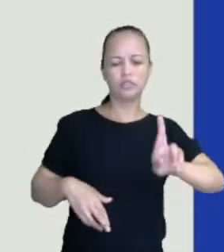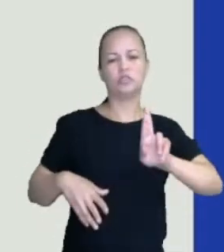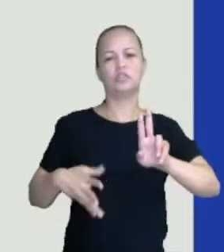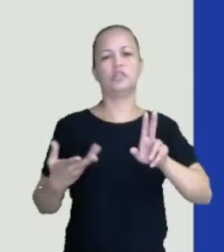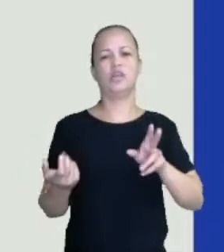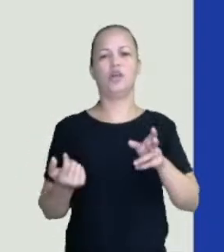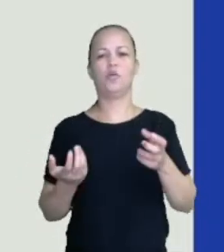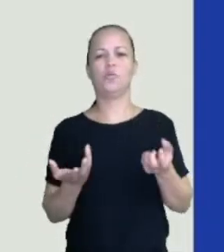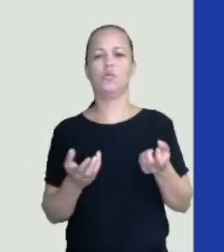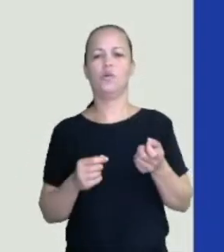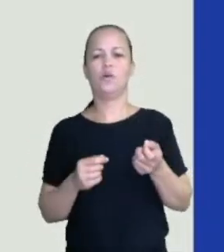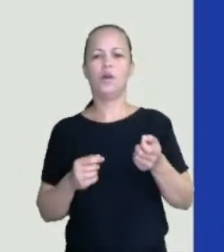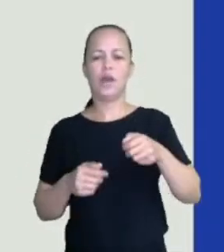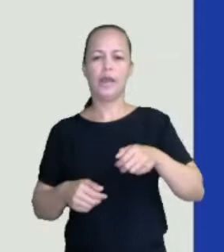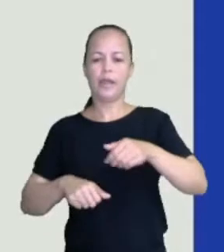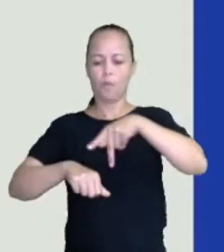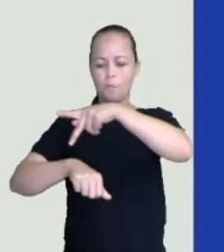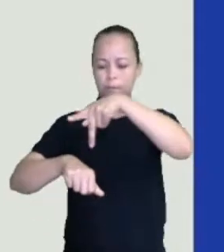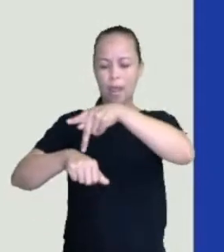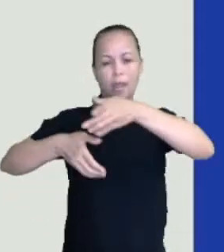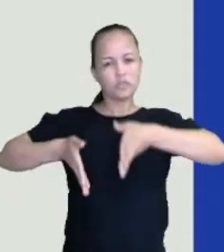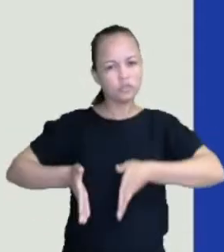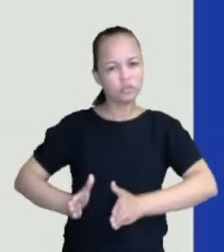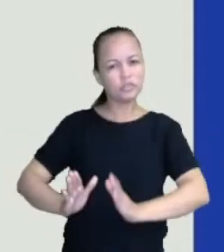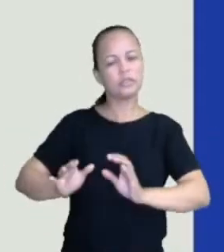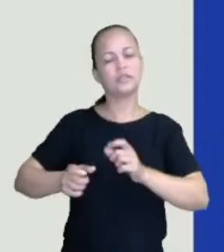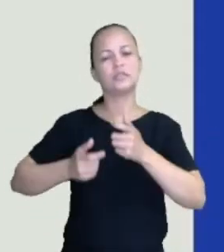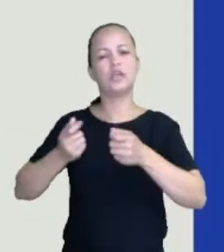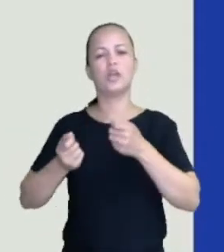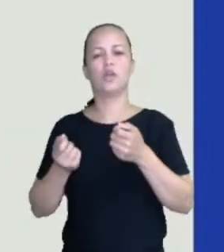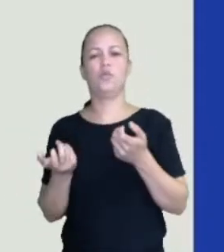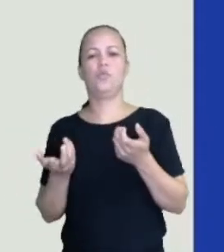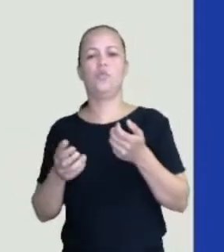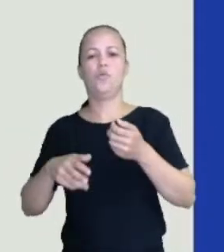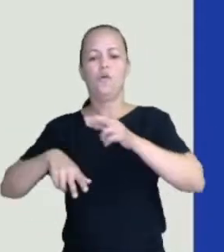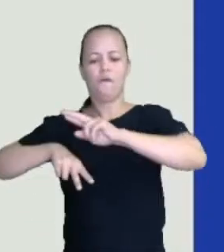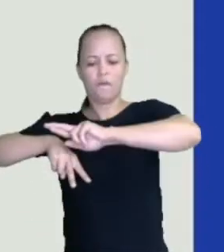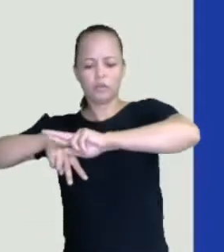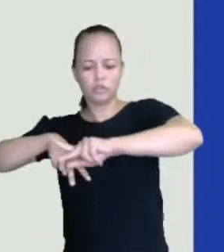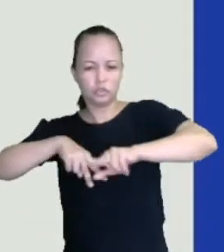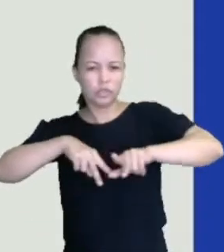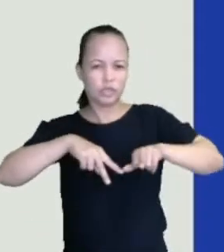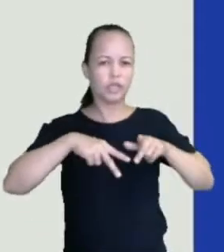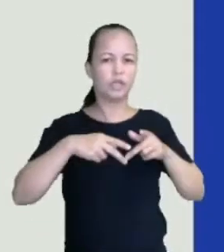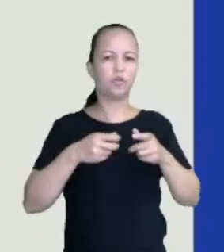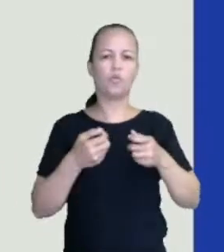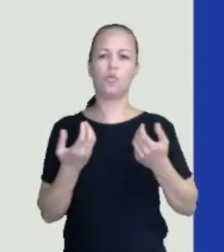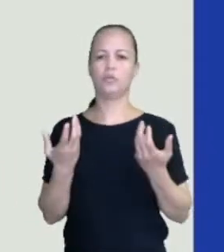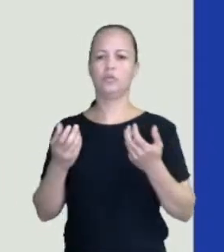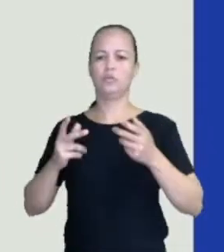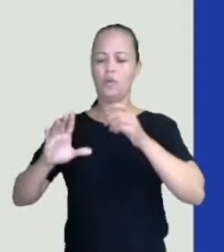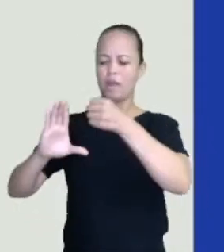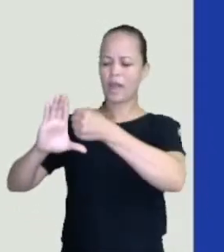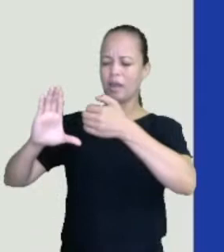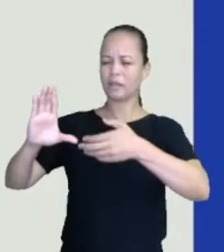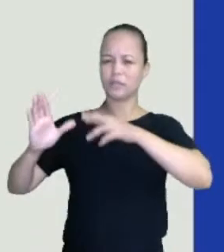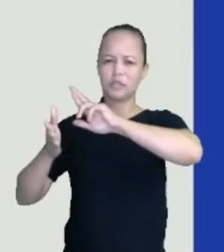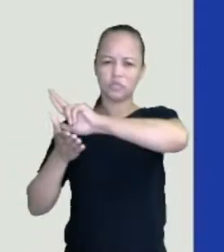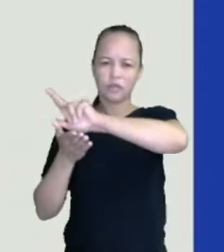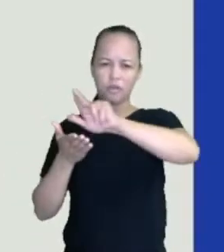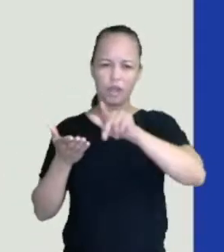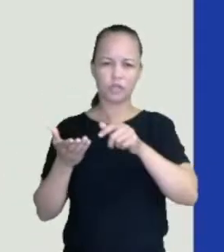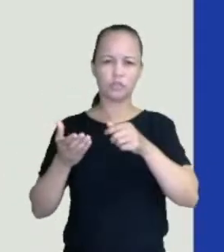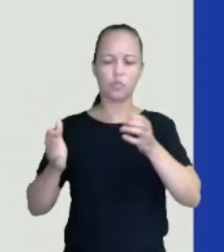orientação sexual, gênero, condição física ou outra característica de um determinado